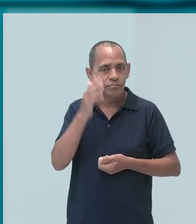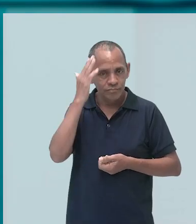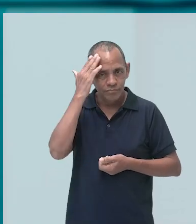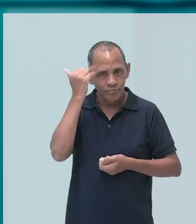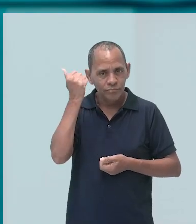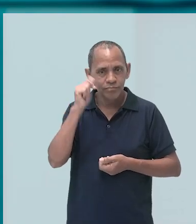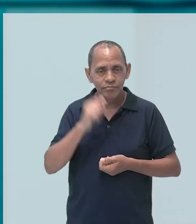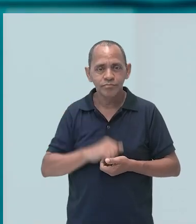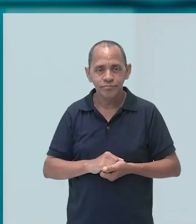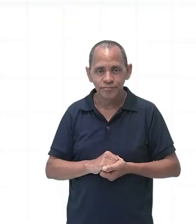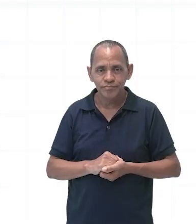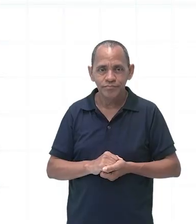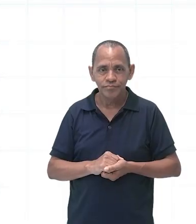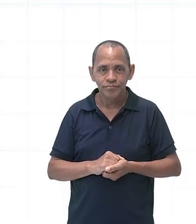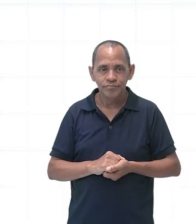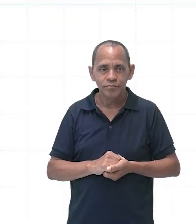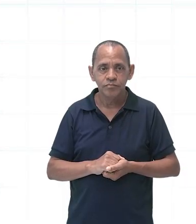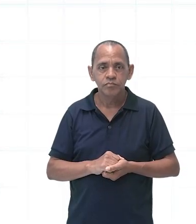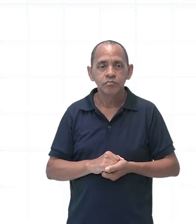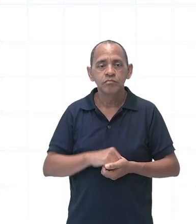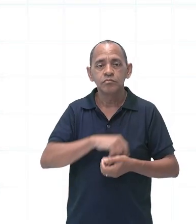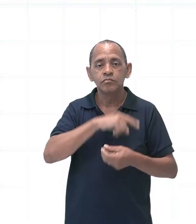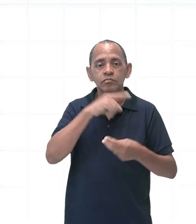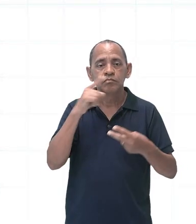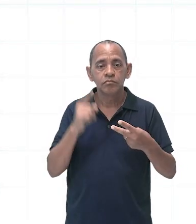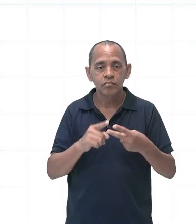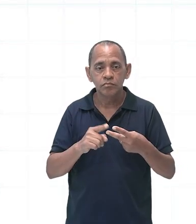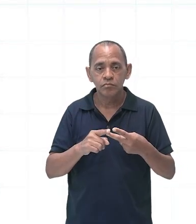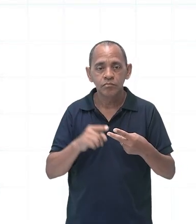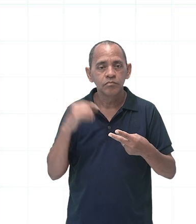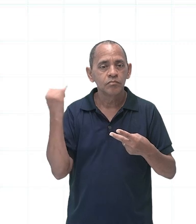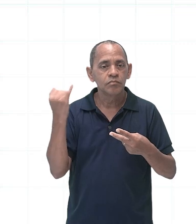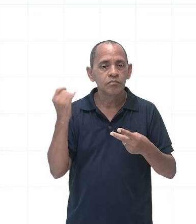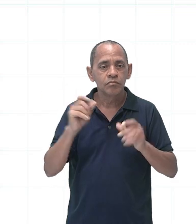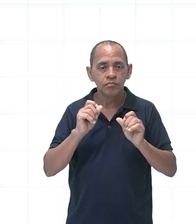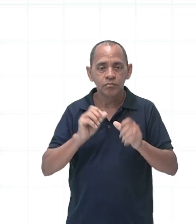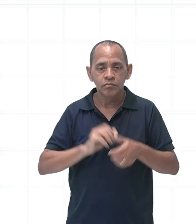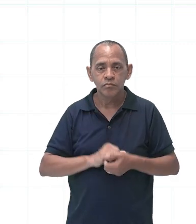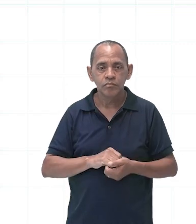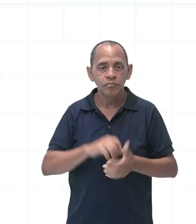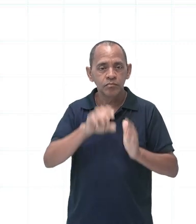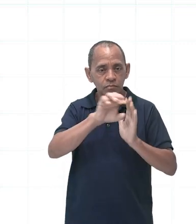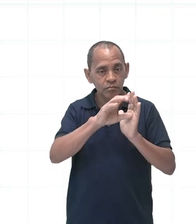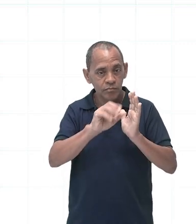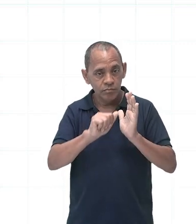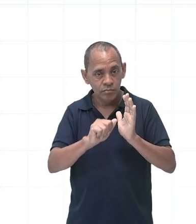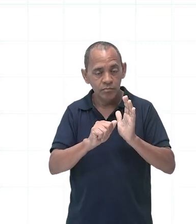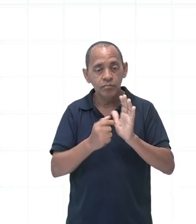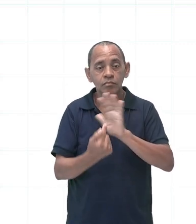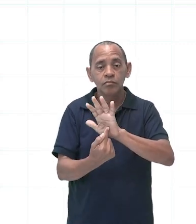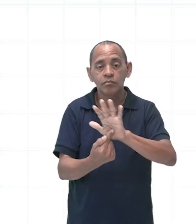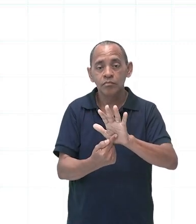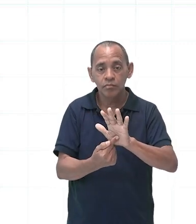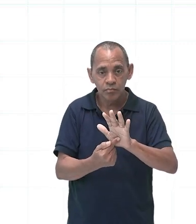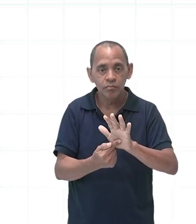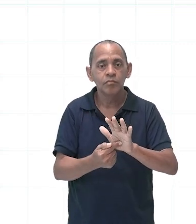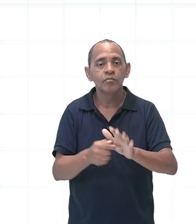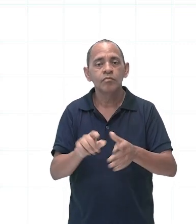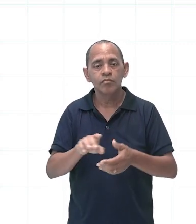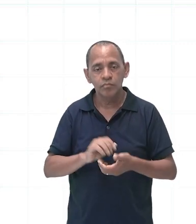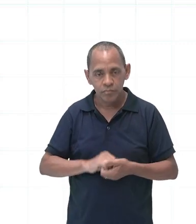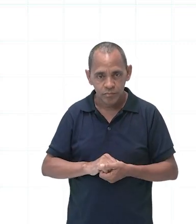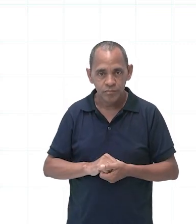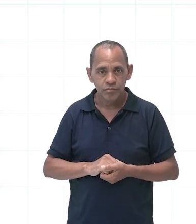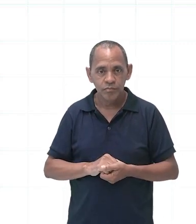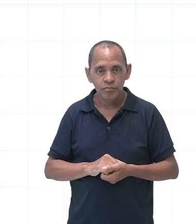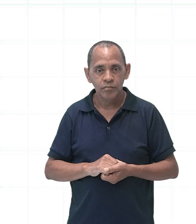adolescente, certo? Vamos avançar. Qual é o segundo ponto importante que o ECA delimita,